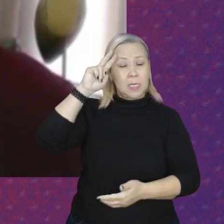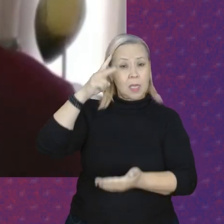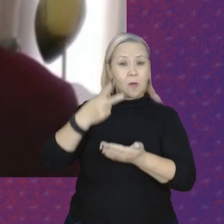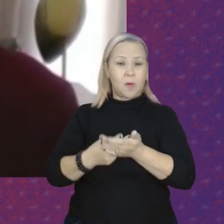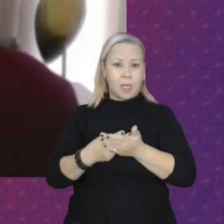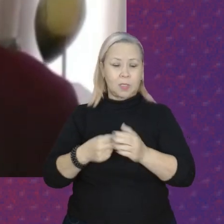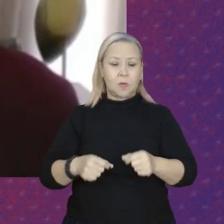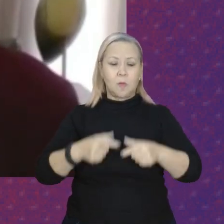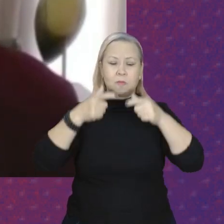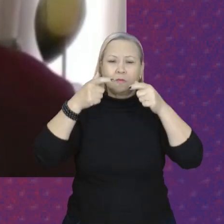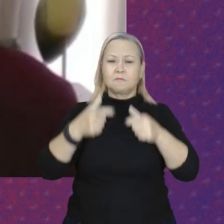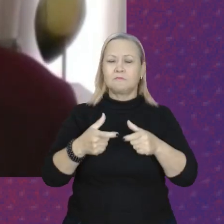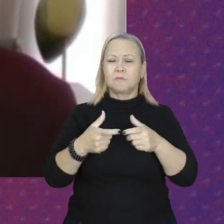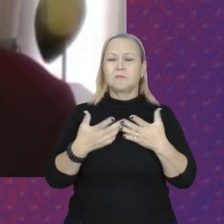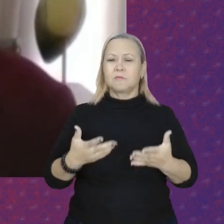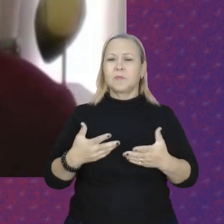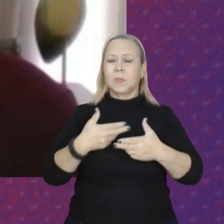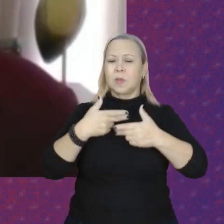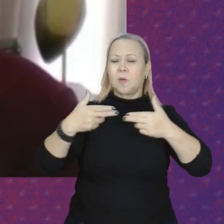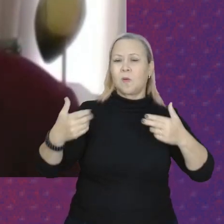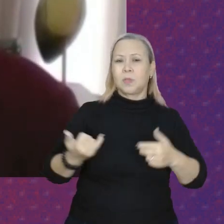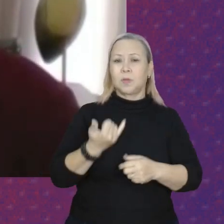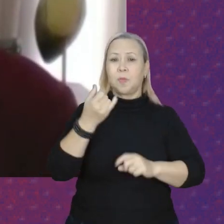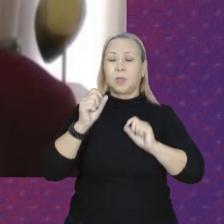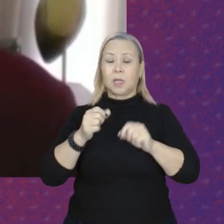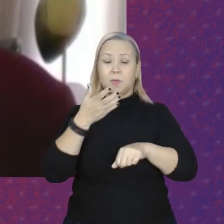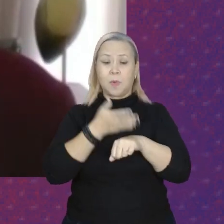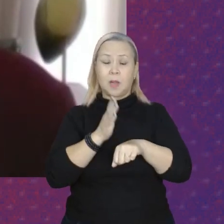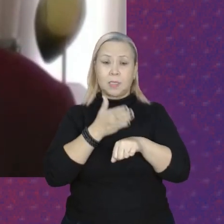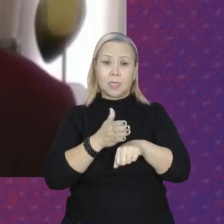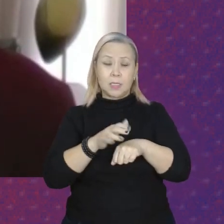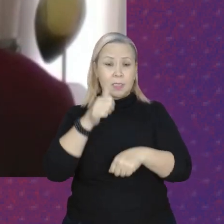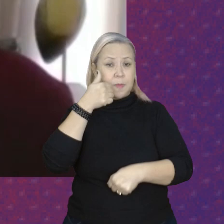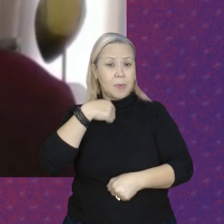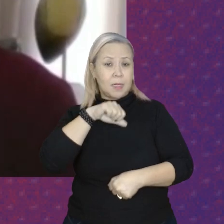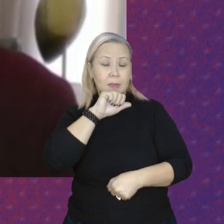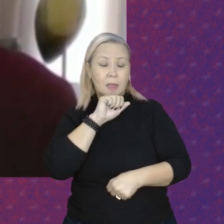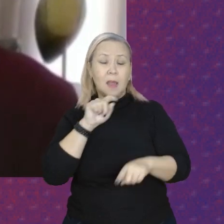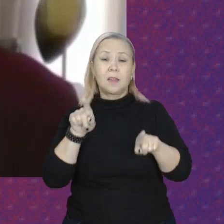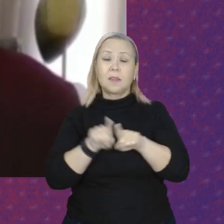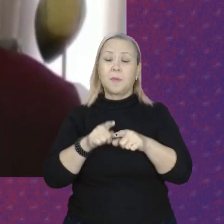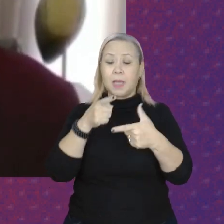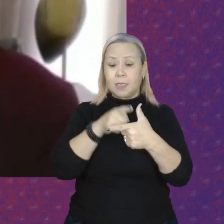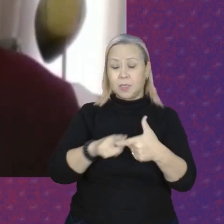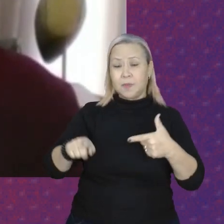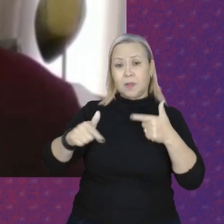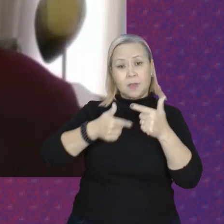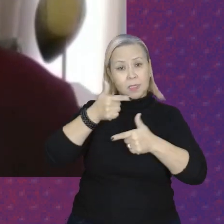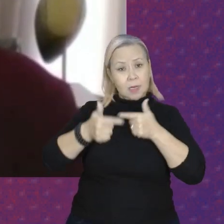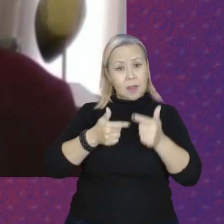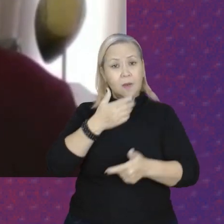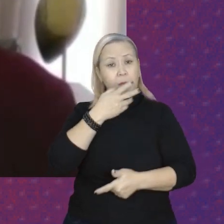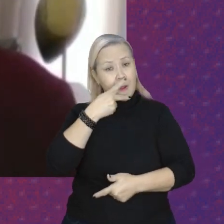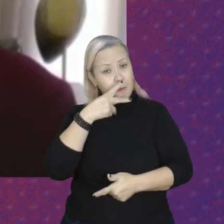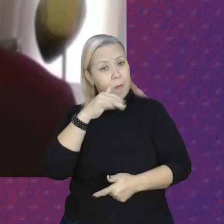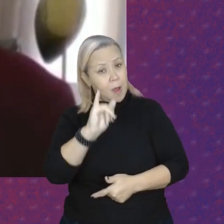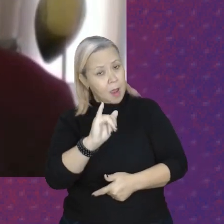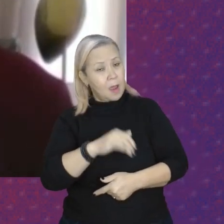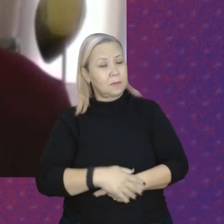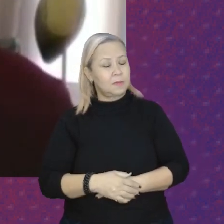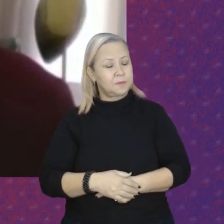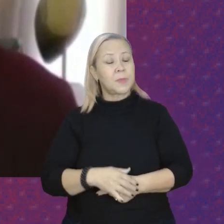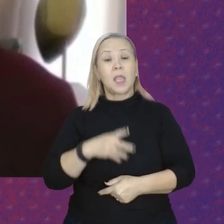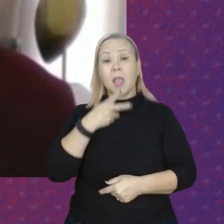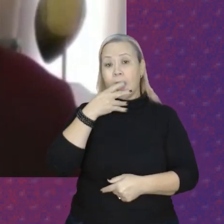para o exercício da maternagem, mas também de divisão das tarefas com os pais. Pais também hoje têm licença